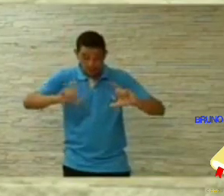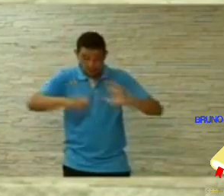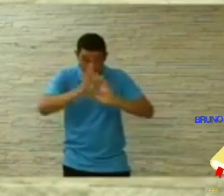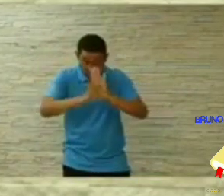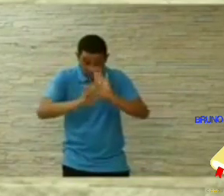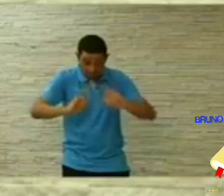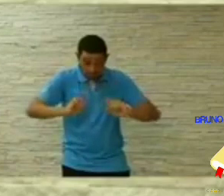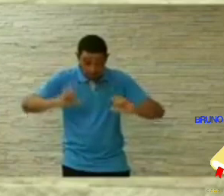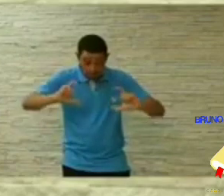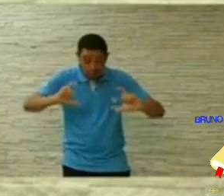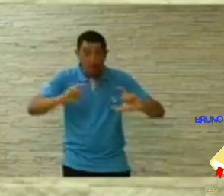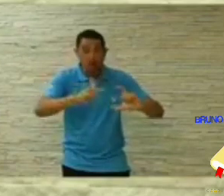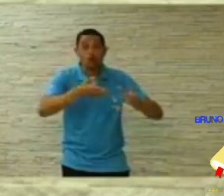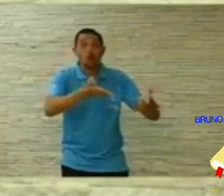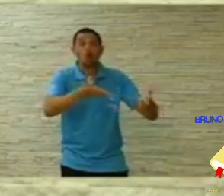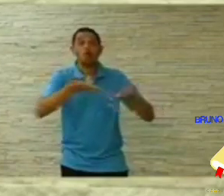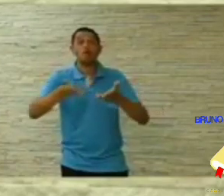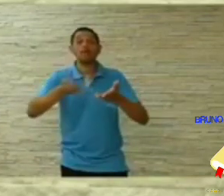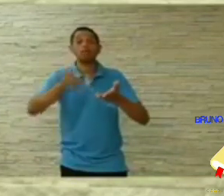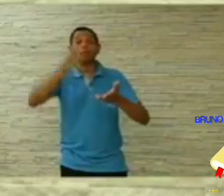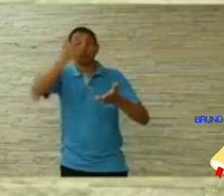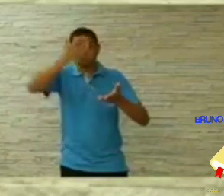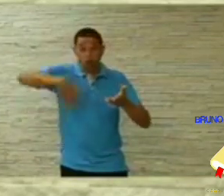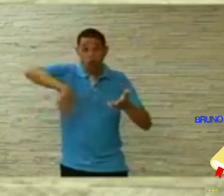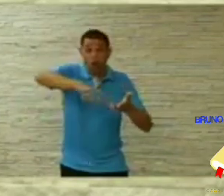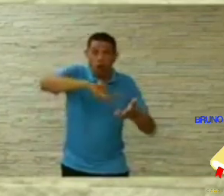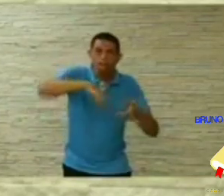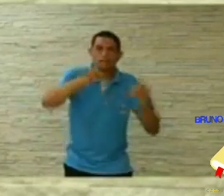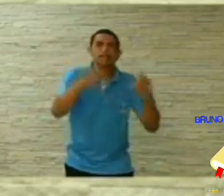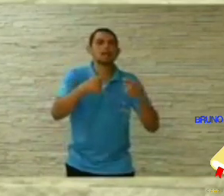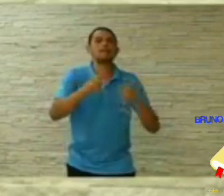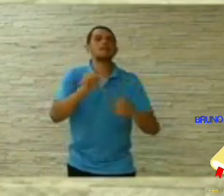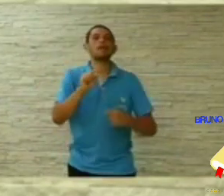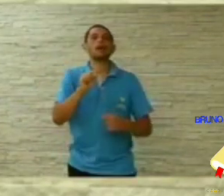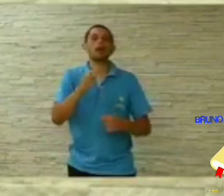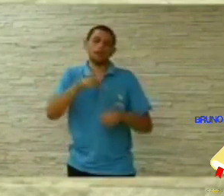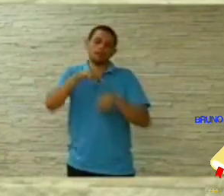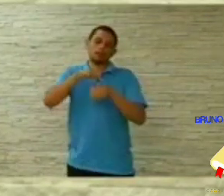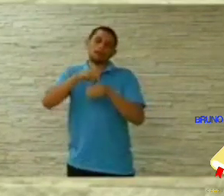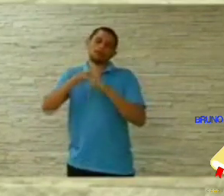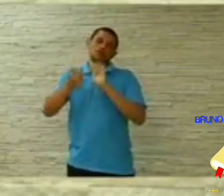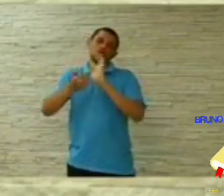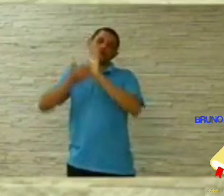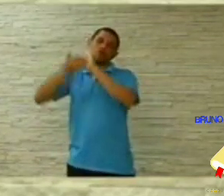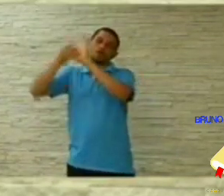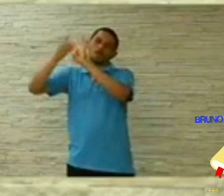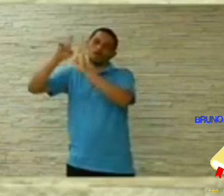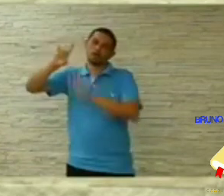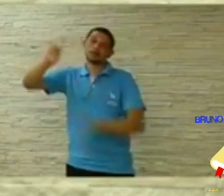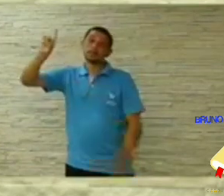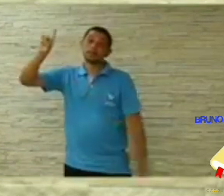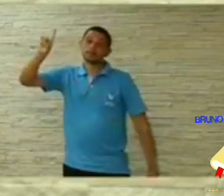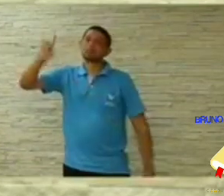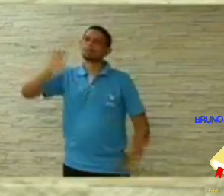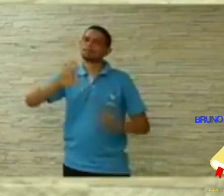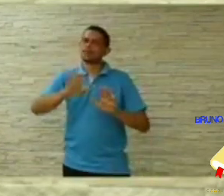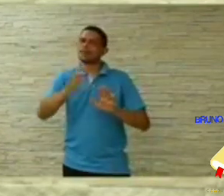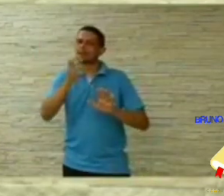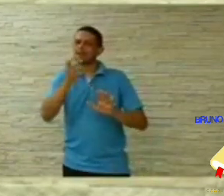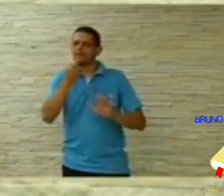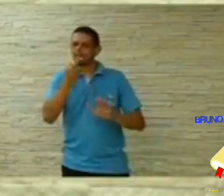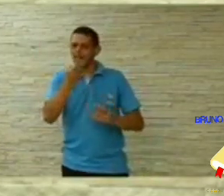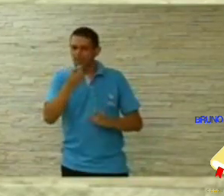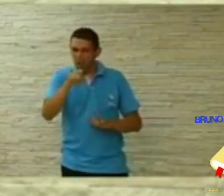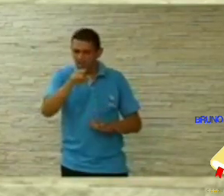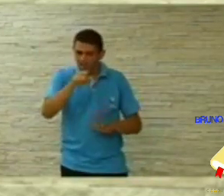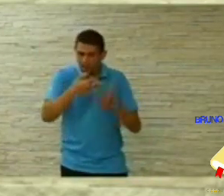que todos eles deveriam oferecer a Deus um momento de louvor. Sabe, eu queria falar uma coisa para você que está